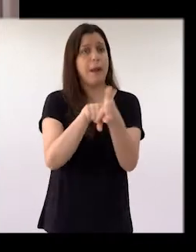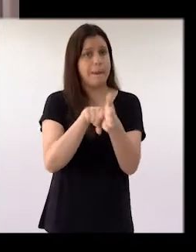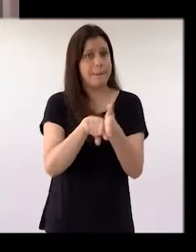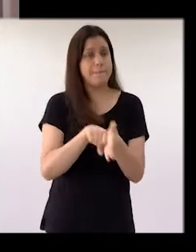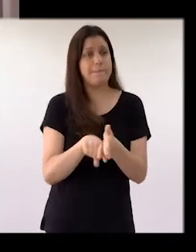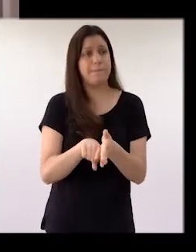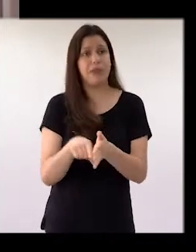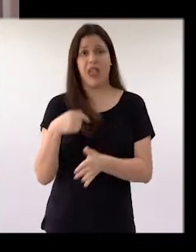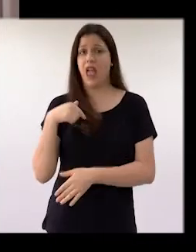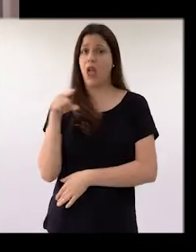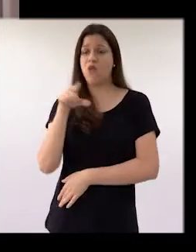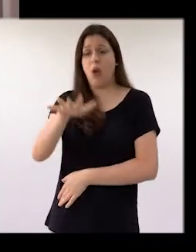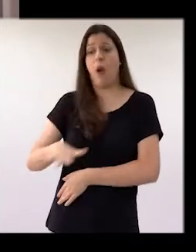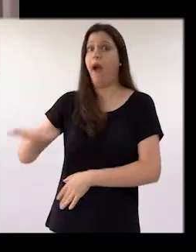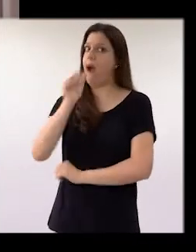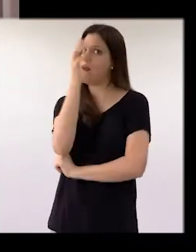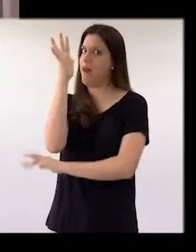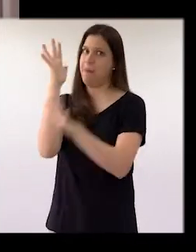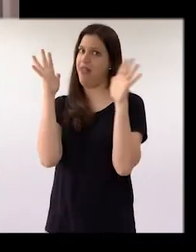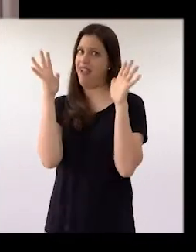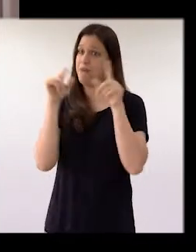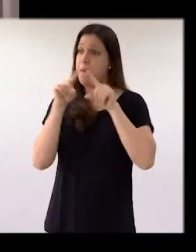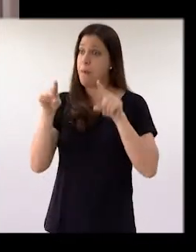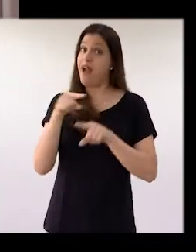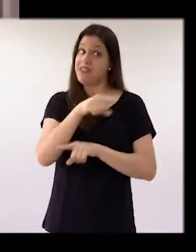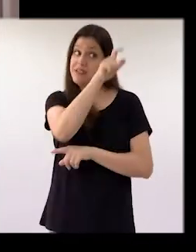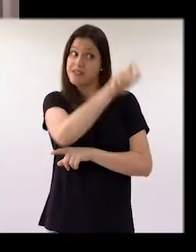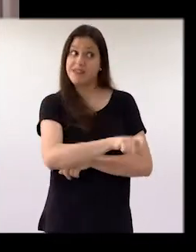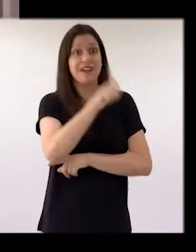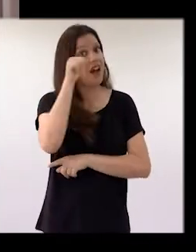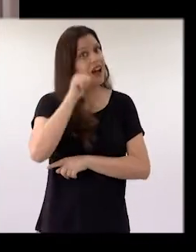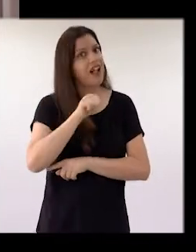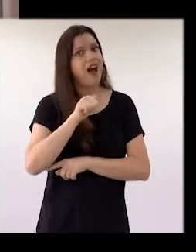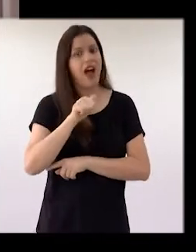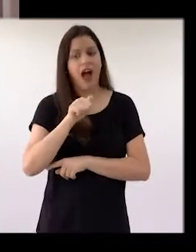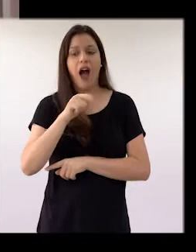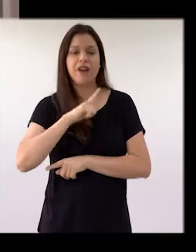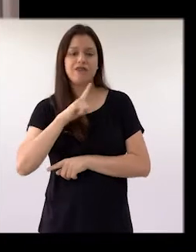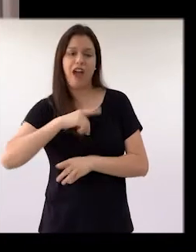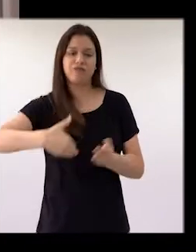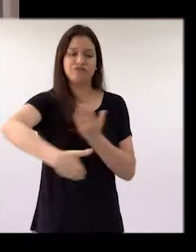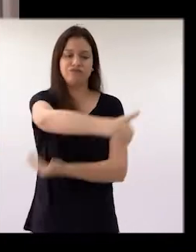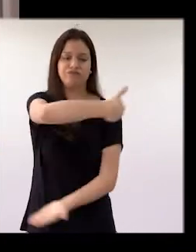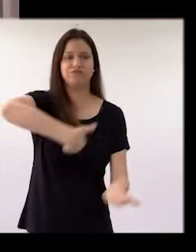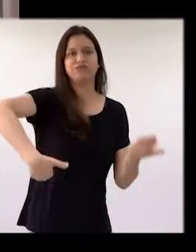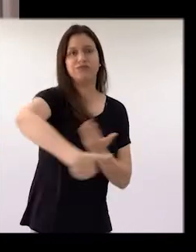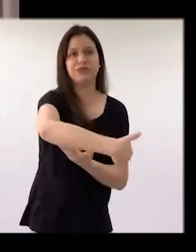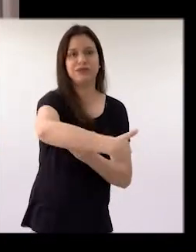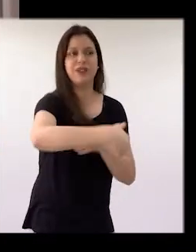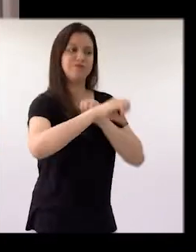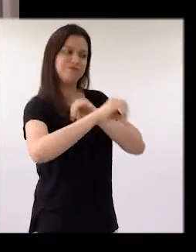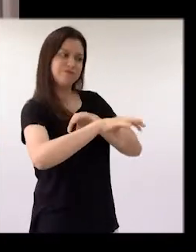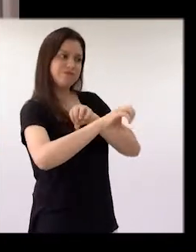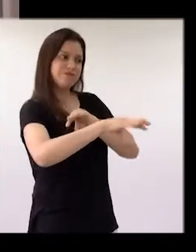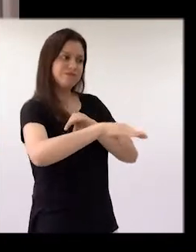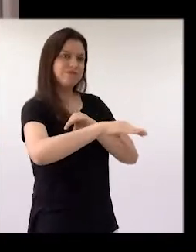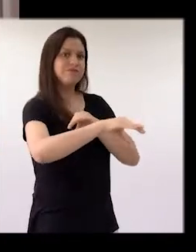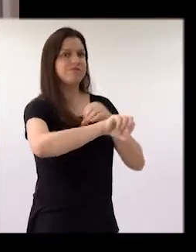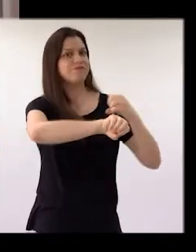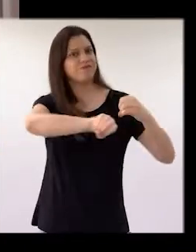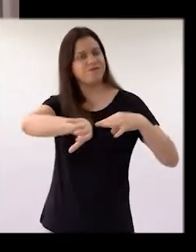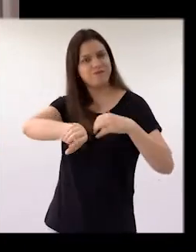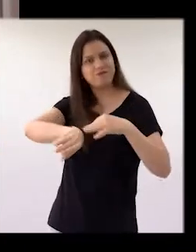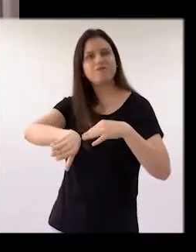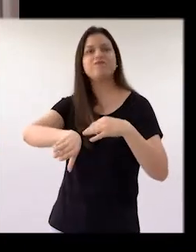pesquisas, né? Eu não sou da área ambiental como ela, mas aí eu acabo aprendendo com ela e ensinando algumas